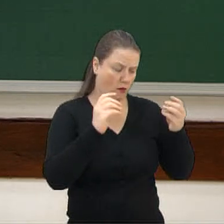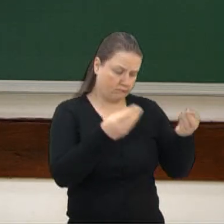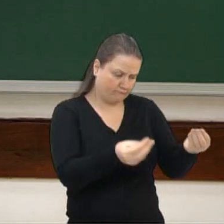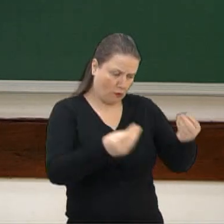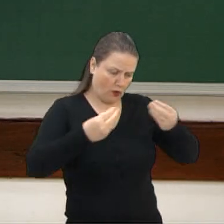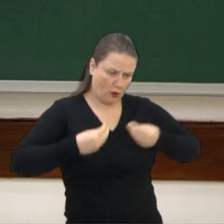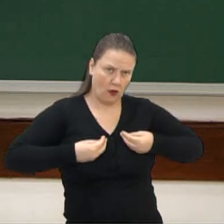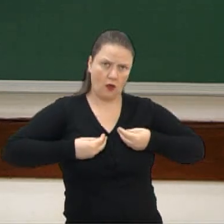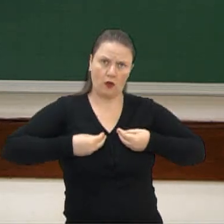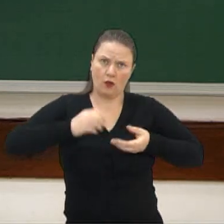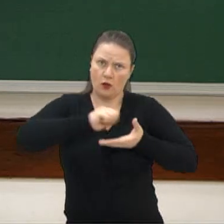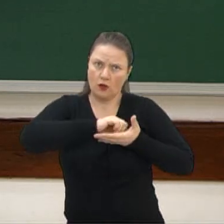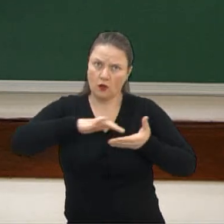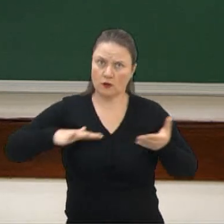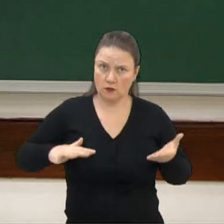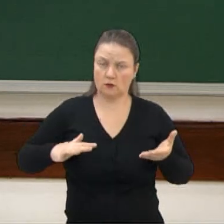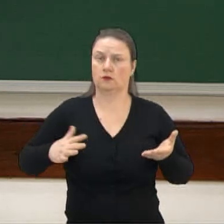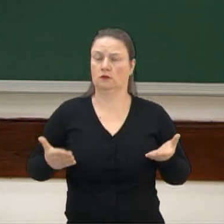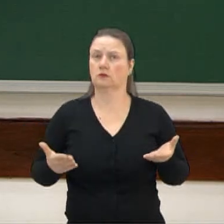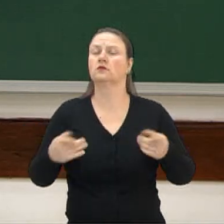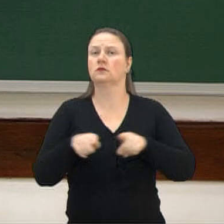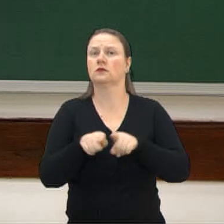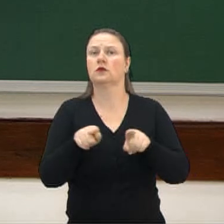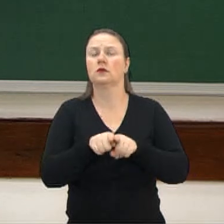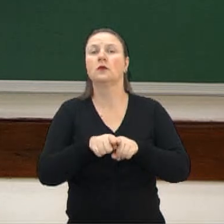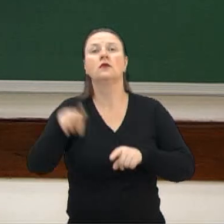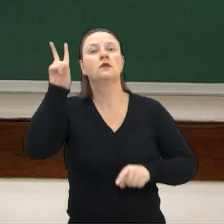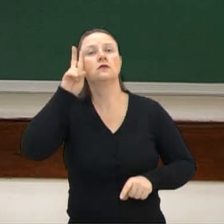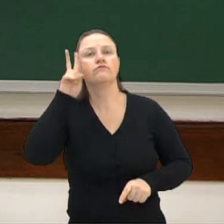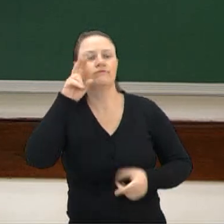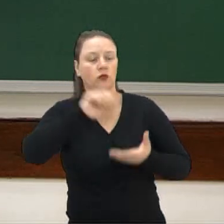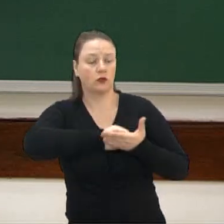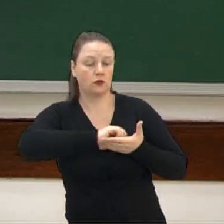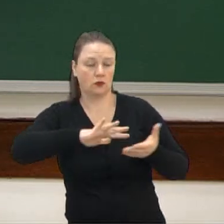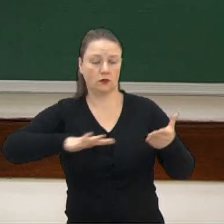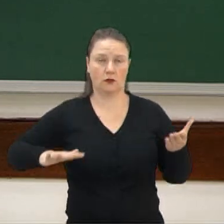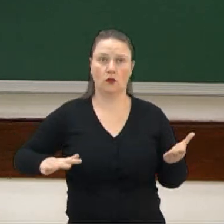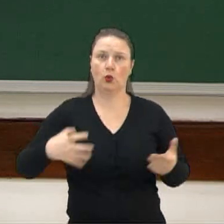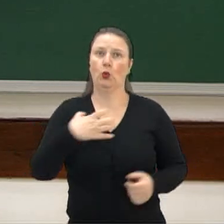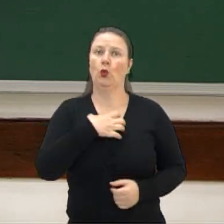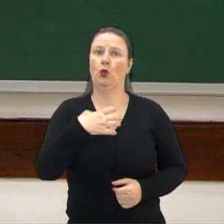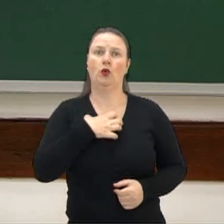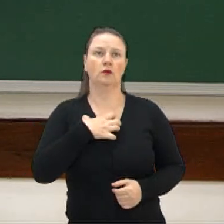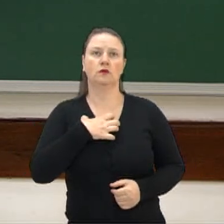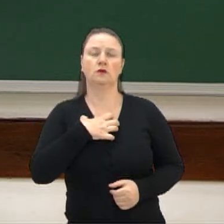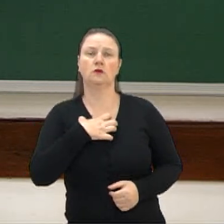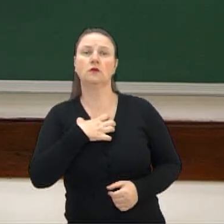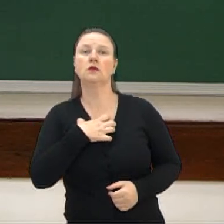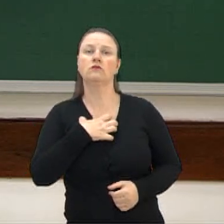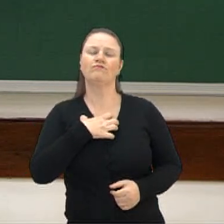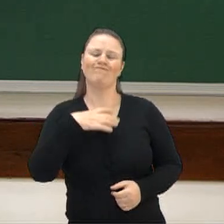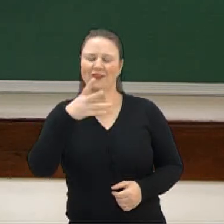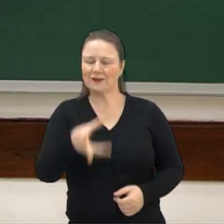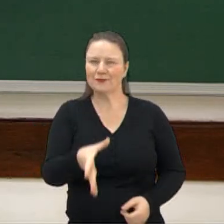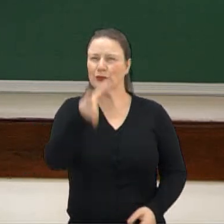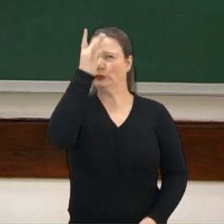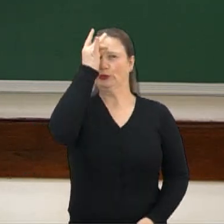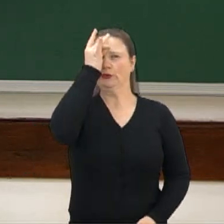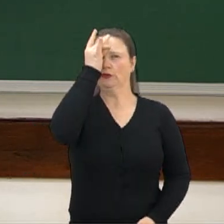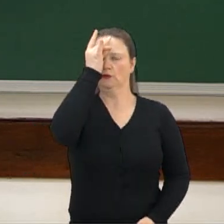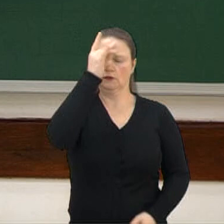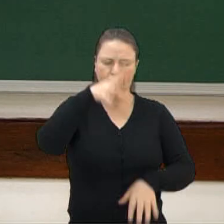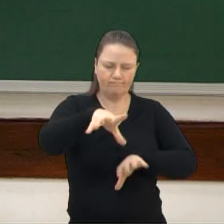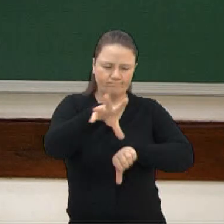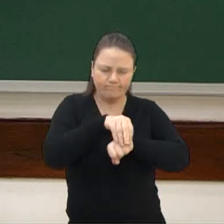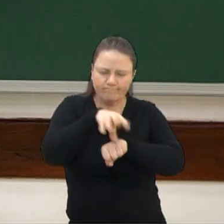precisam elaborar. E gosto sempre de lembrar que fazer as atividades é uma forma de vocês fixarem o